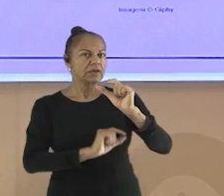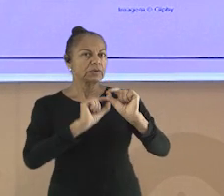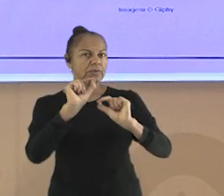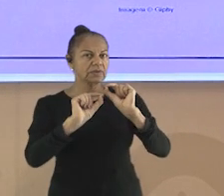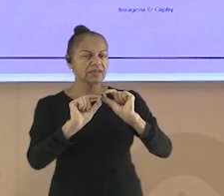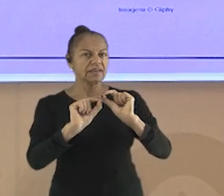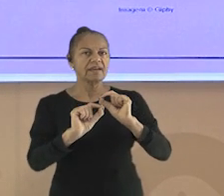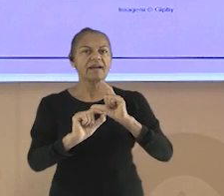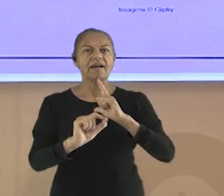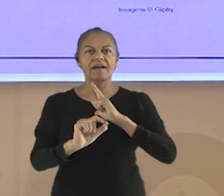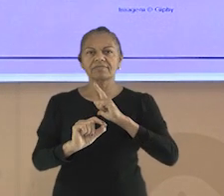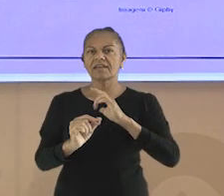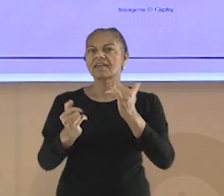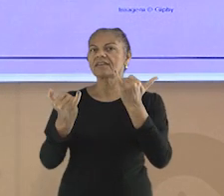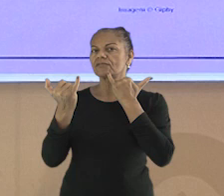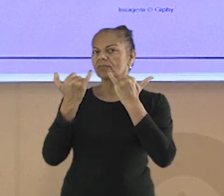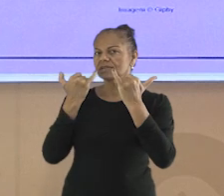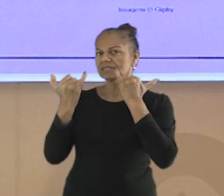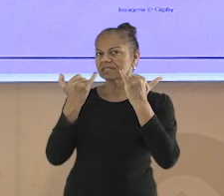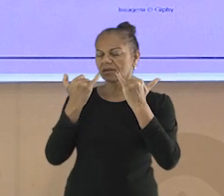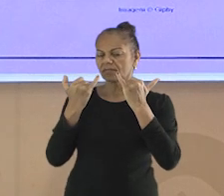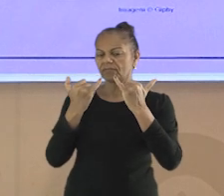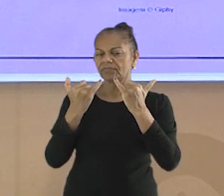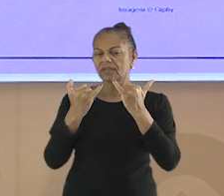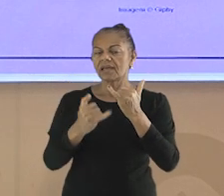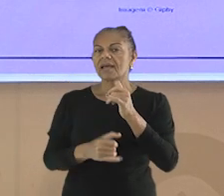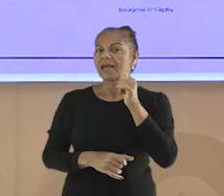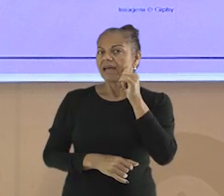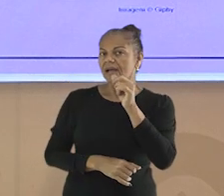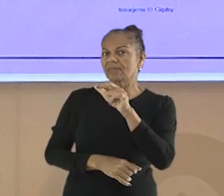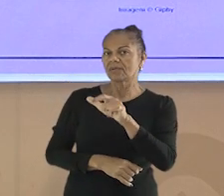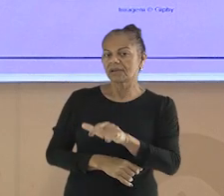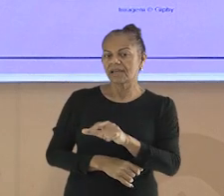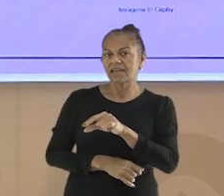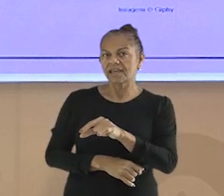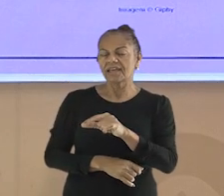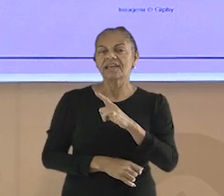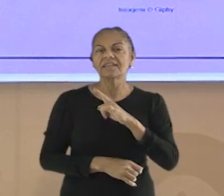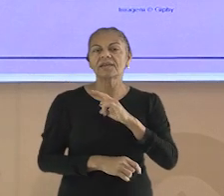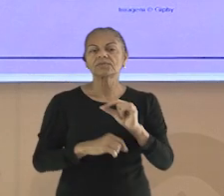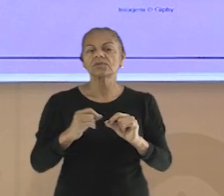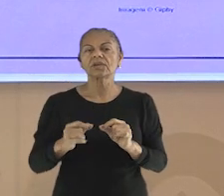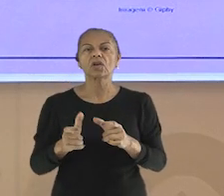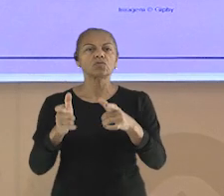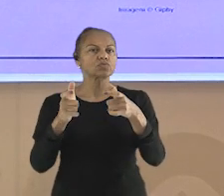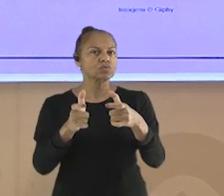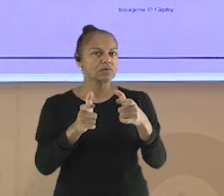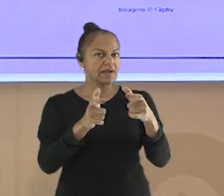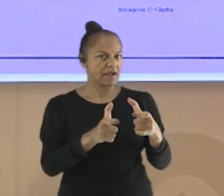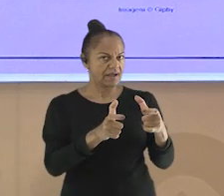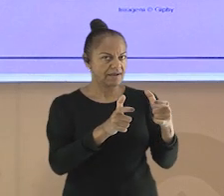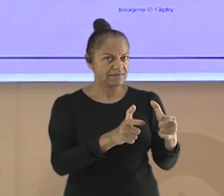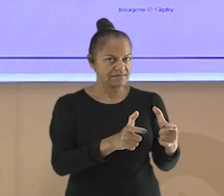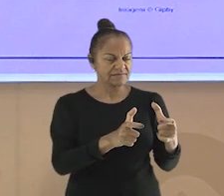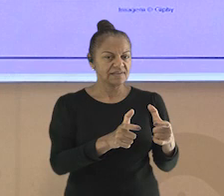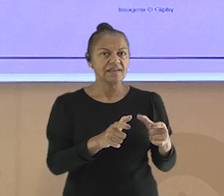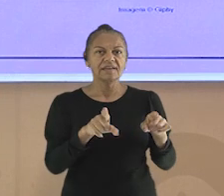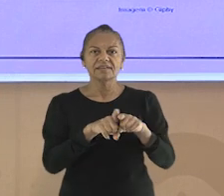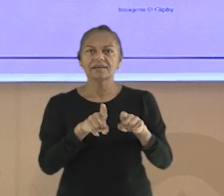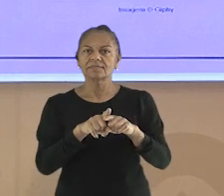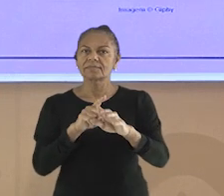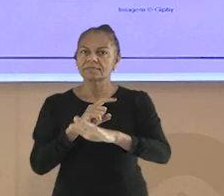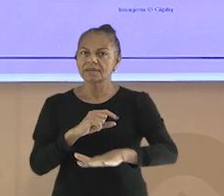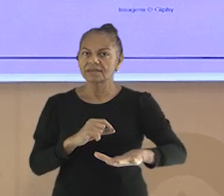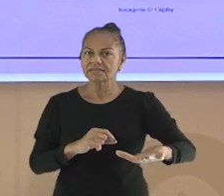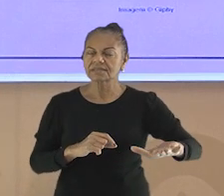identificar as informações que vamos colocar na tabela. E no caso de Maria, nós temos os lugares e